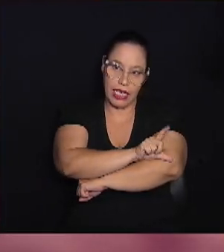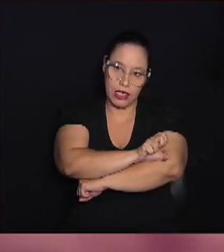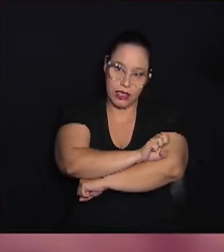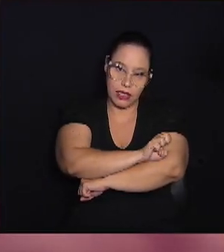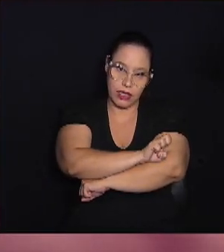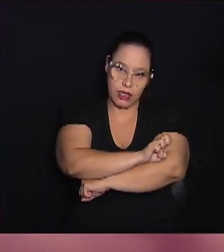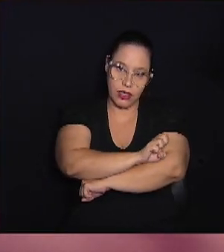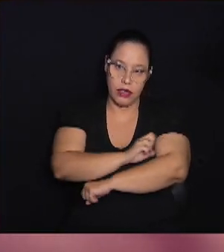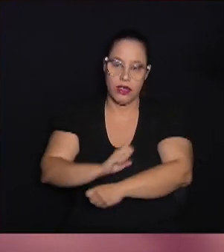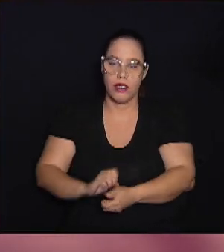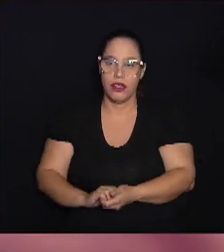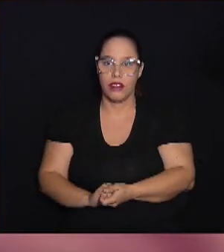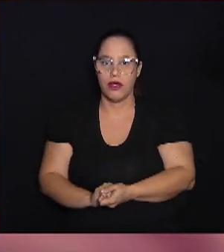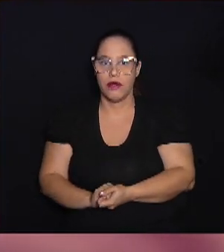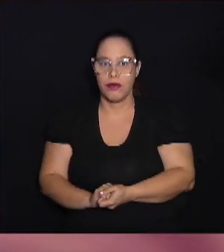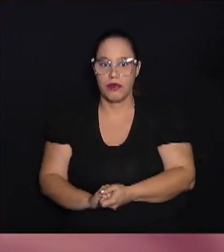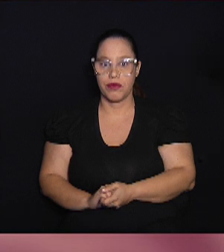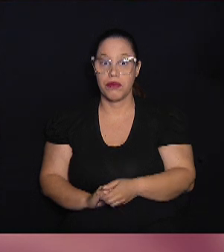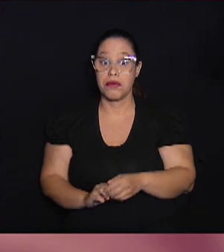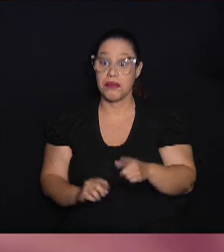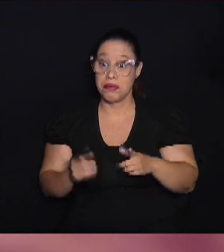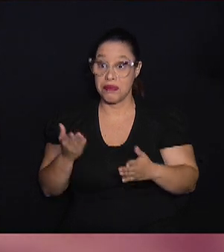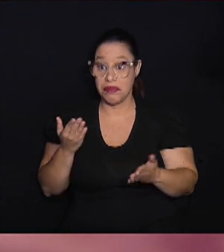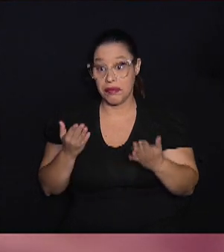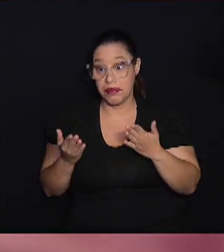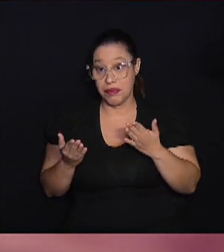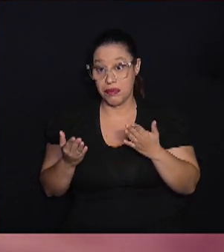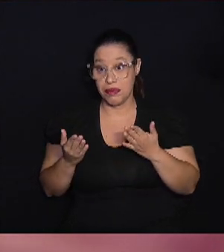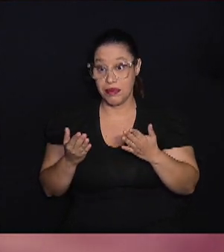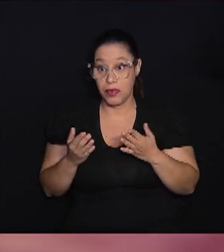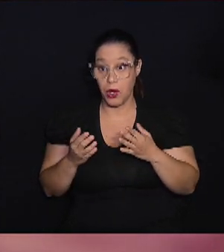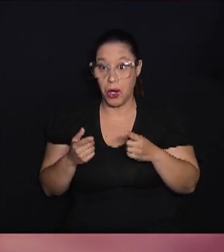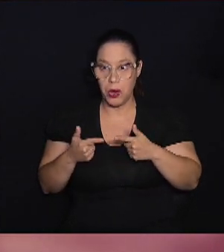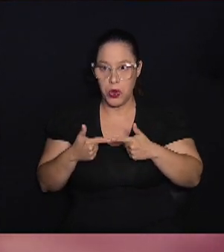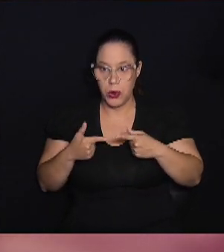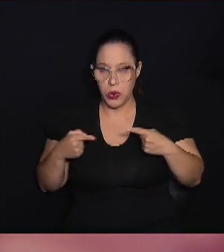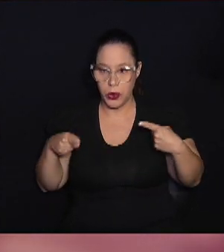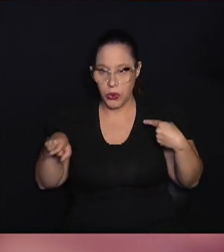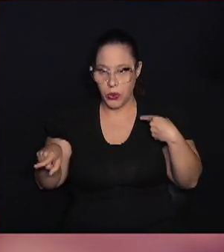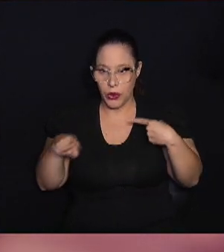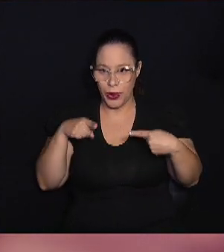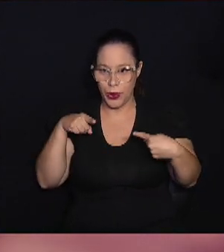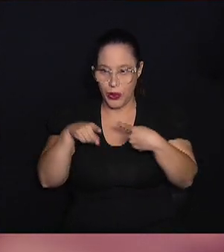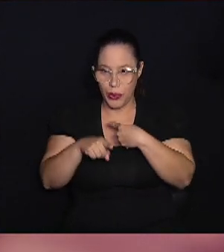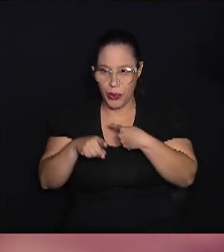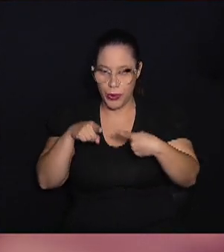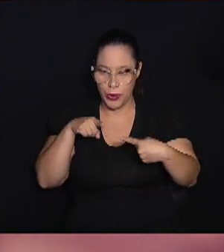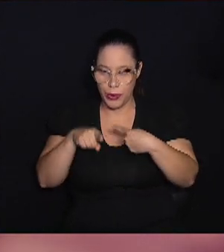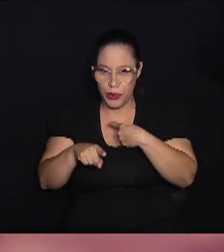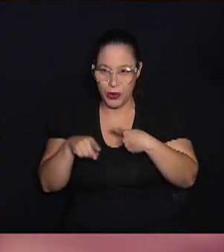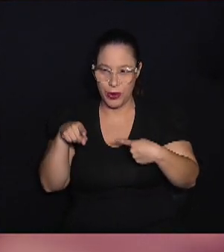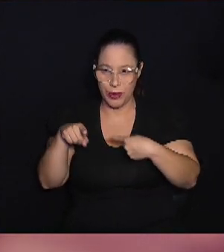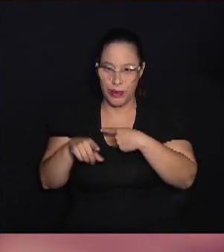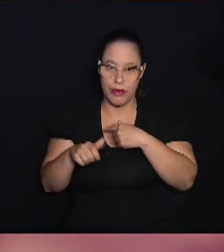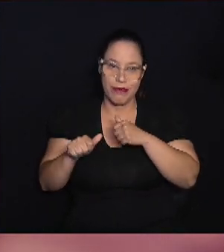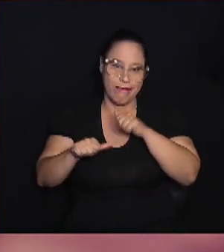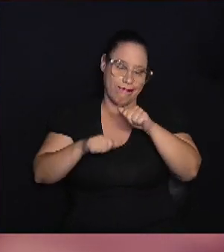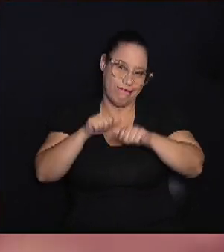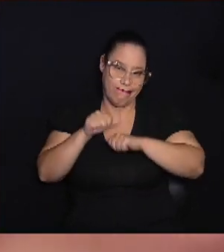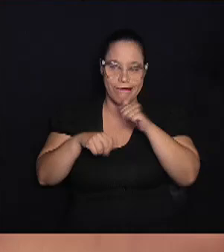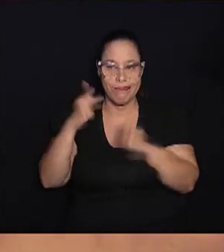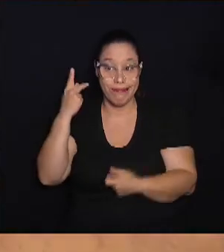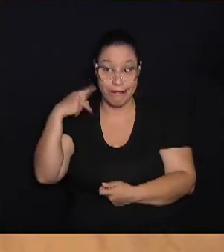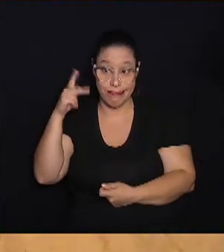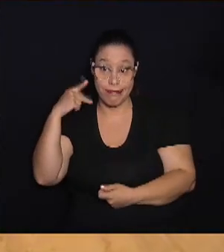Ironicamente, Francisco Glicério e Moraes Salles eram opositores, por conta das transformações políticas da